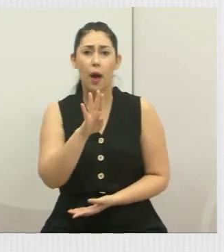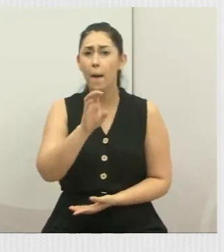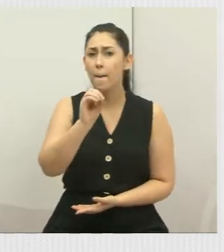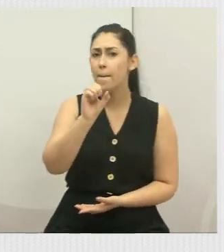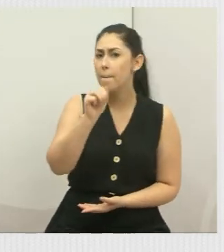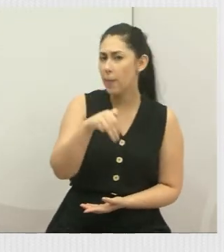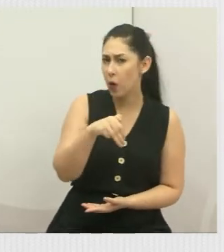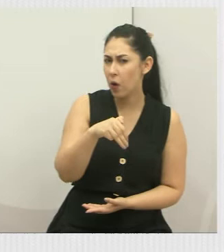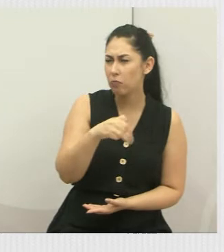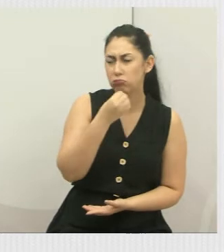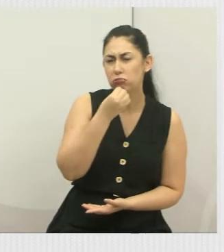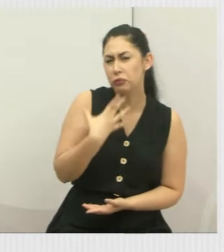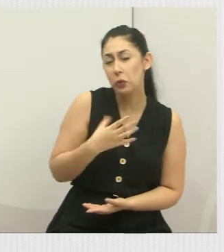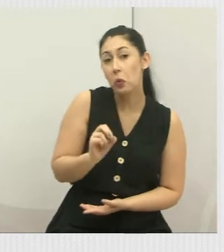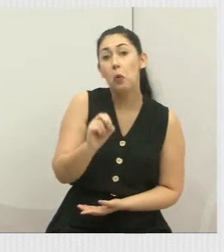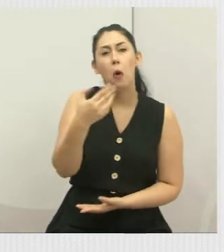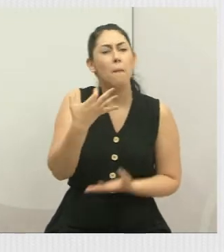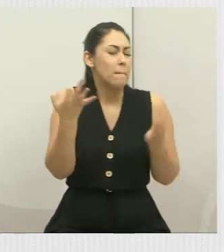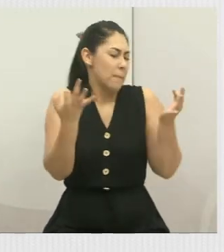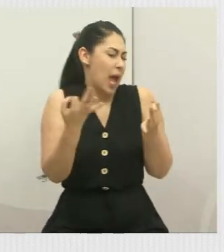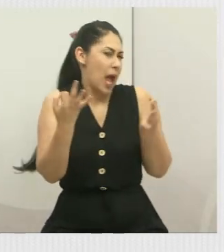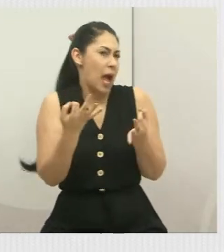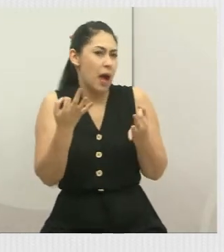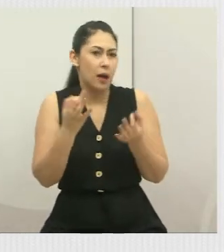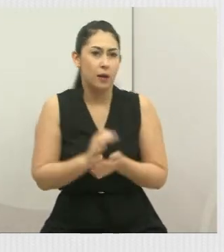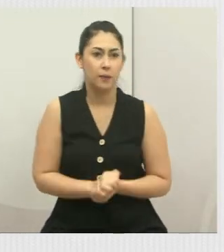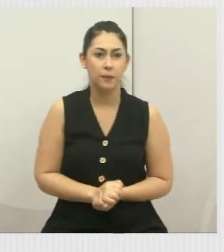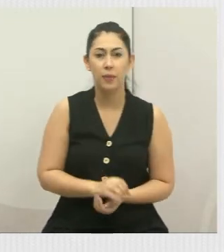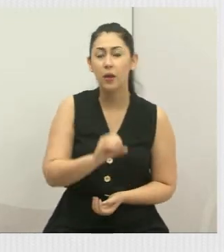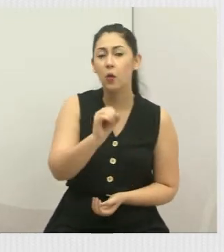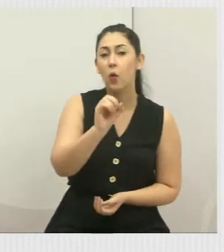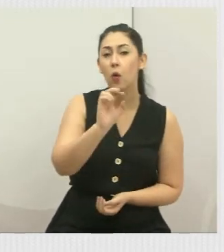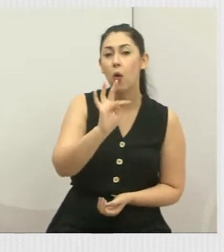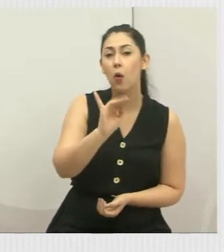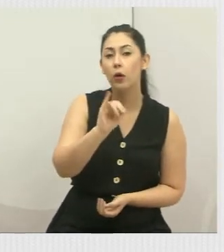muito bom. Então, pense nesses quatro